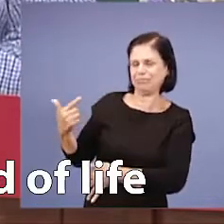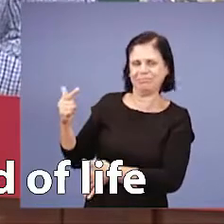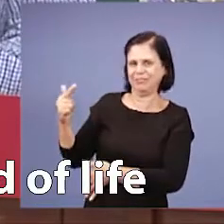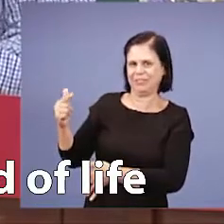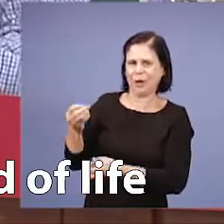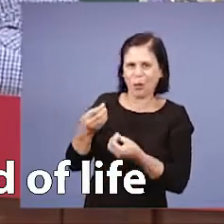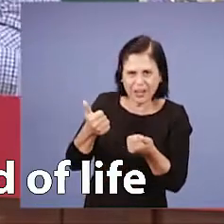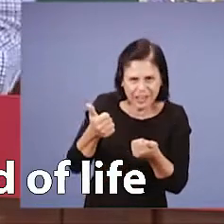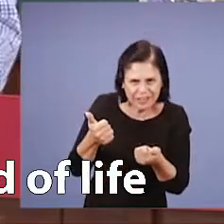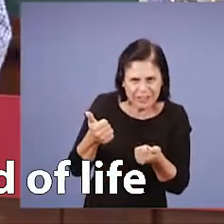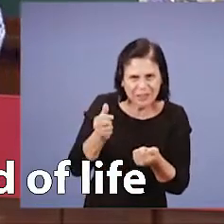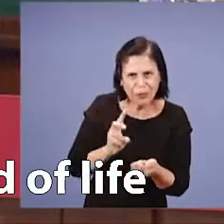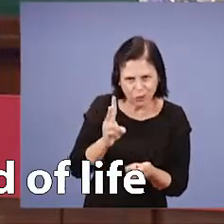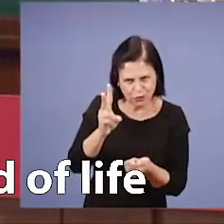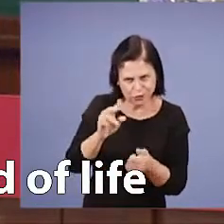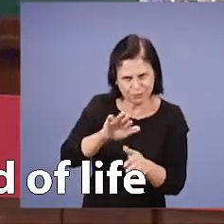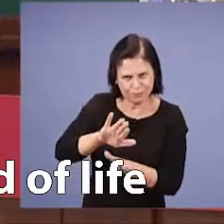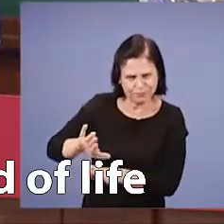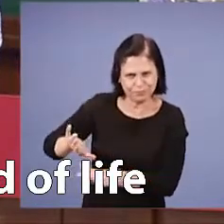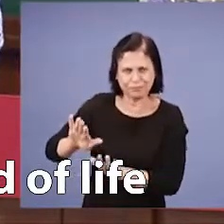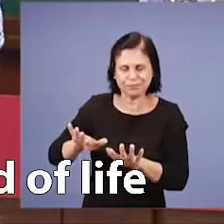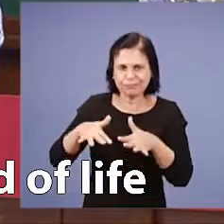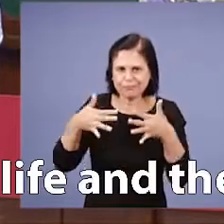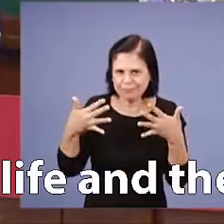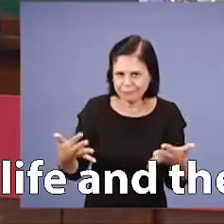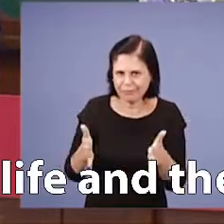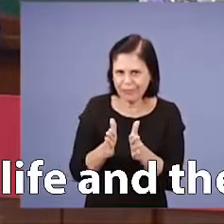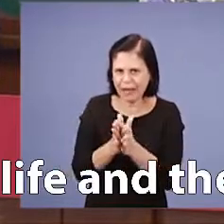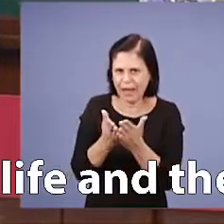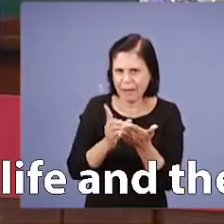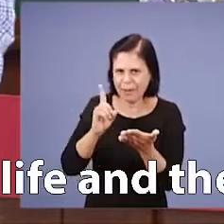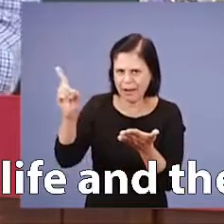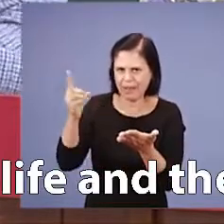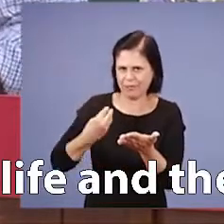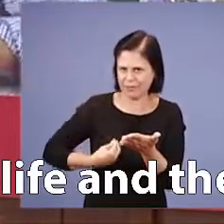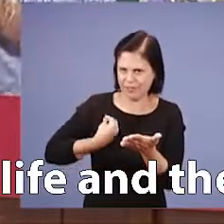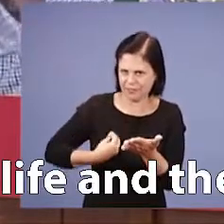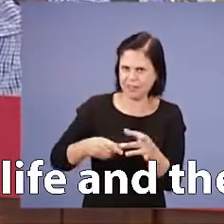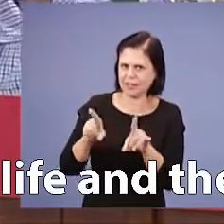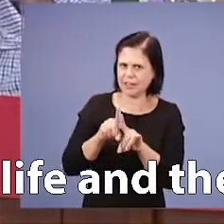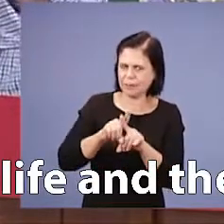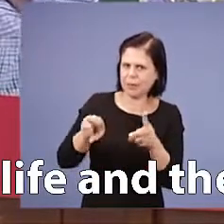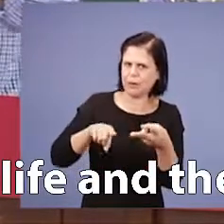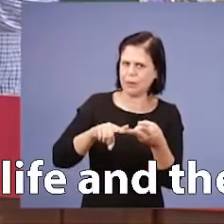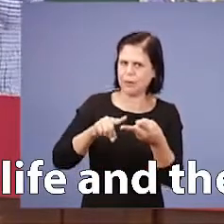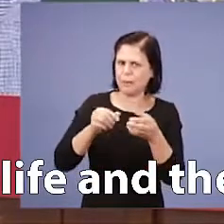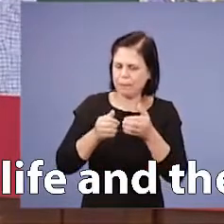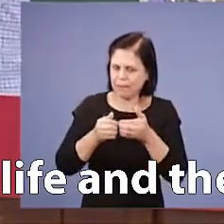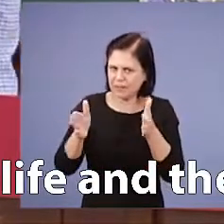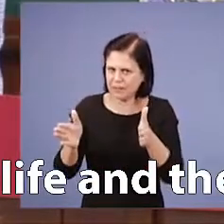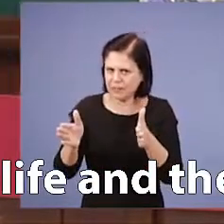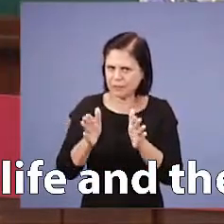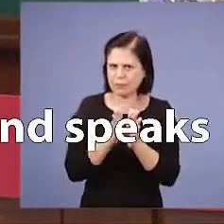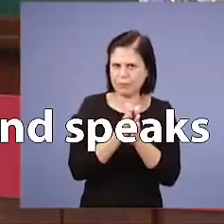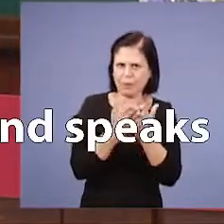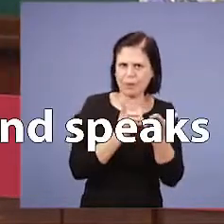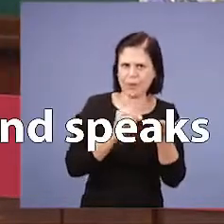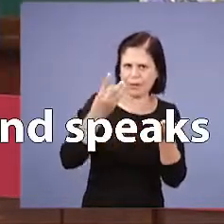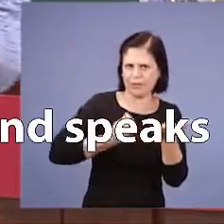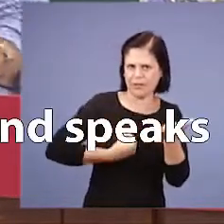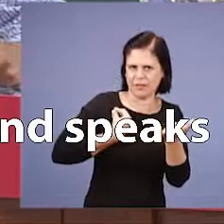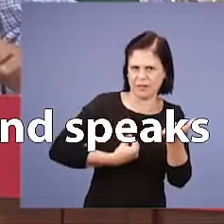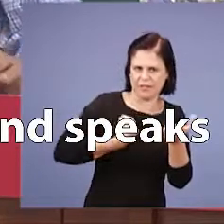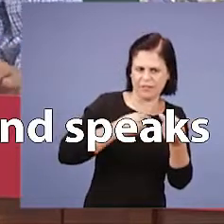continuar então a palavra da vida eo princípio vamos ver a palavra da vida eu